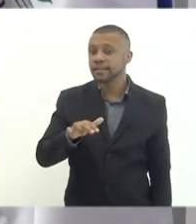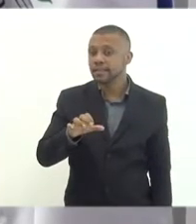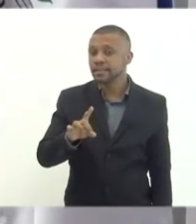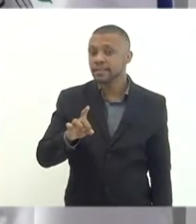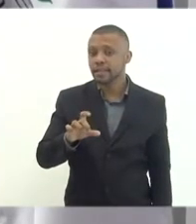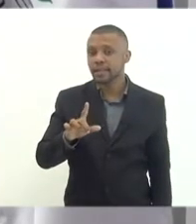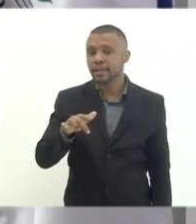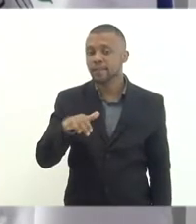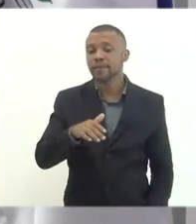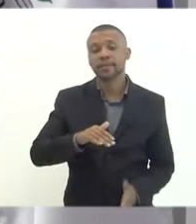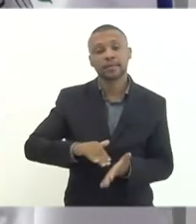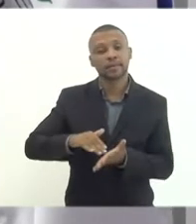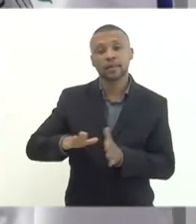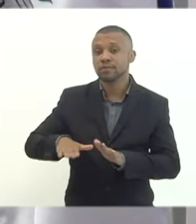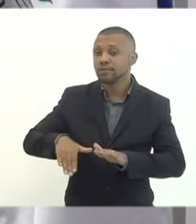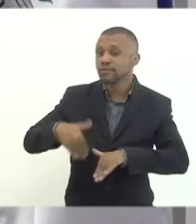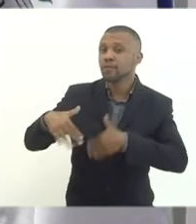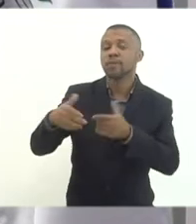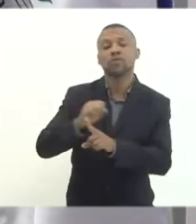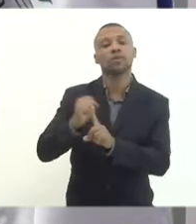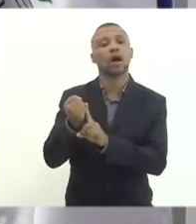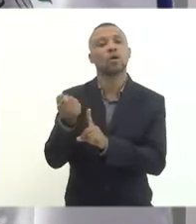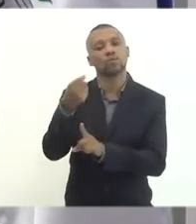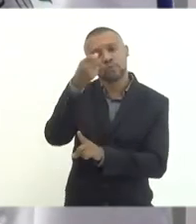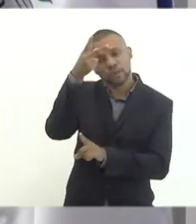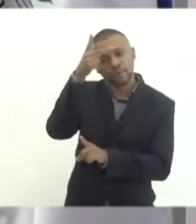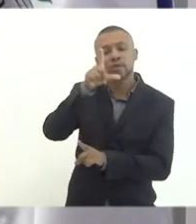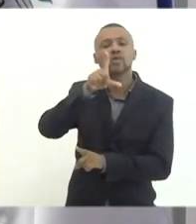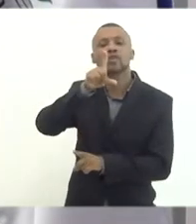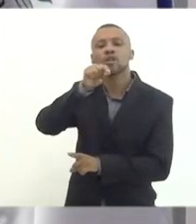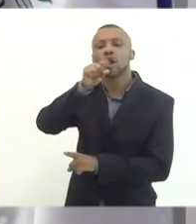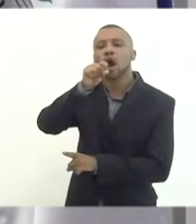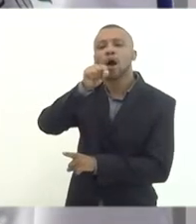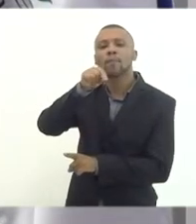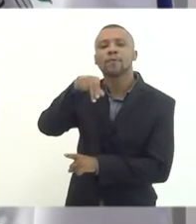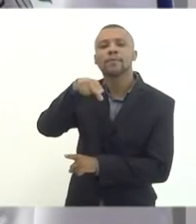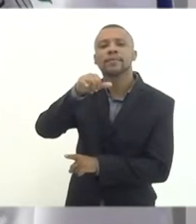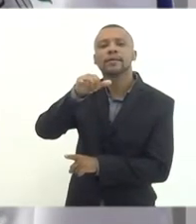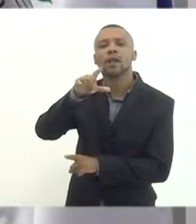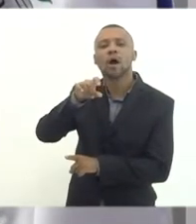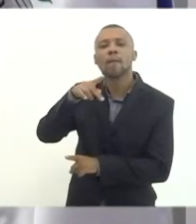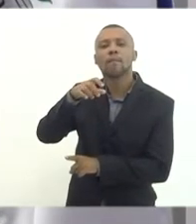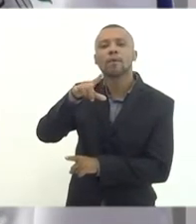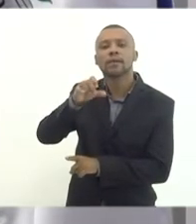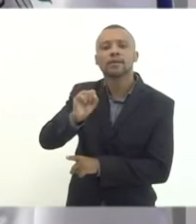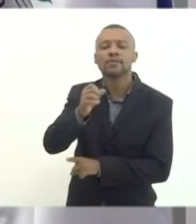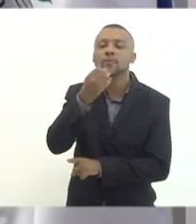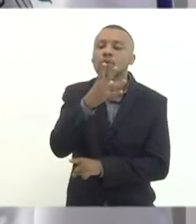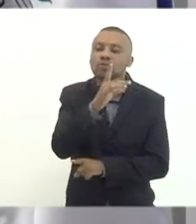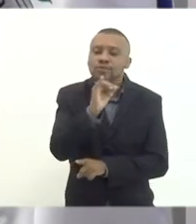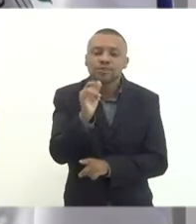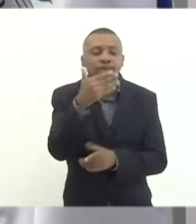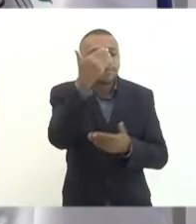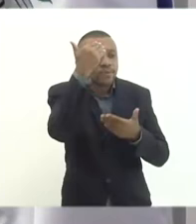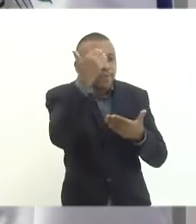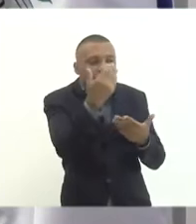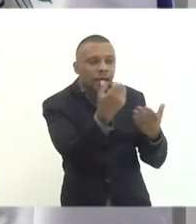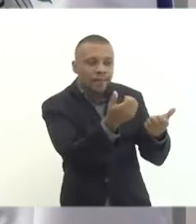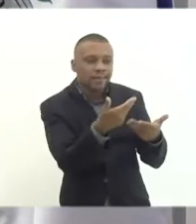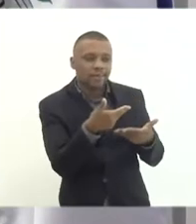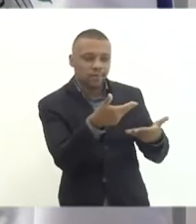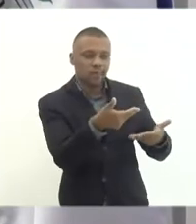secretária de Desenvolvimento Social do município de Nilópolis senhora aveline muito bom dia obrigado por aceitar nosso